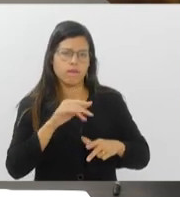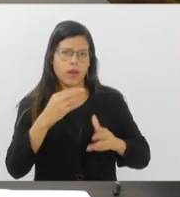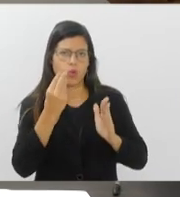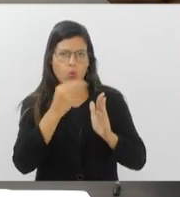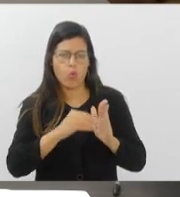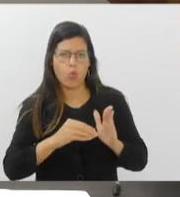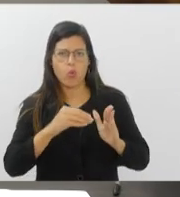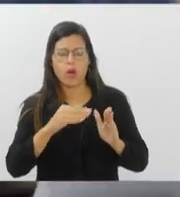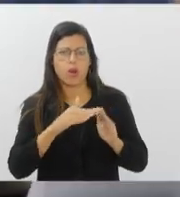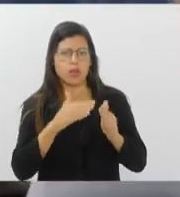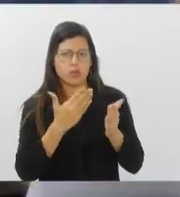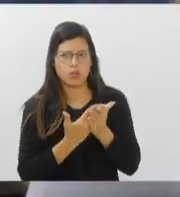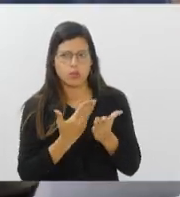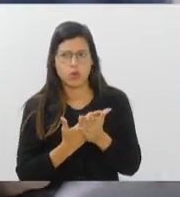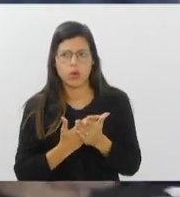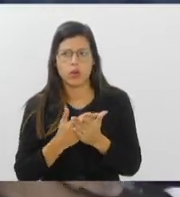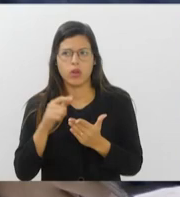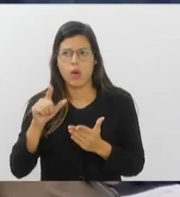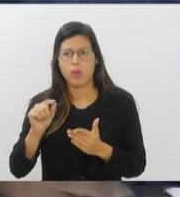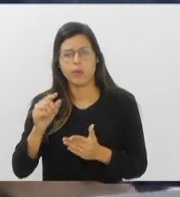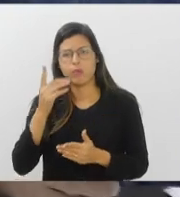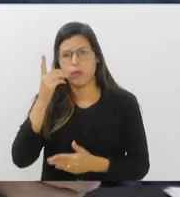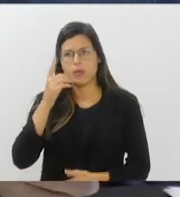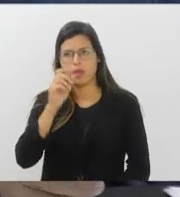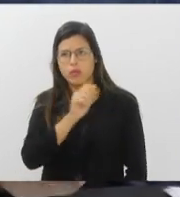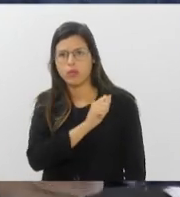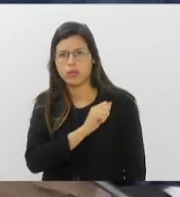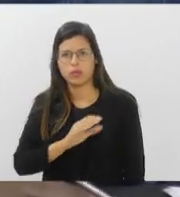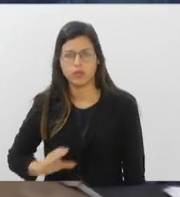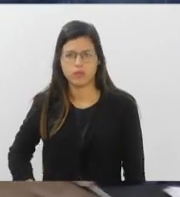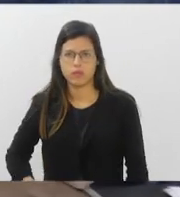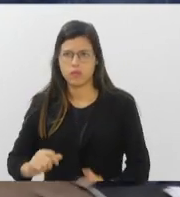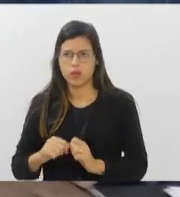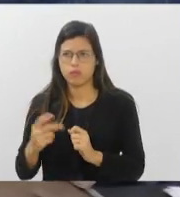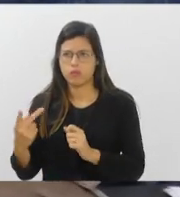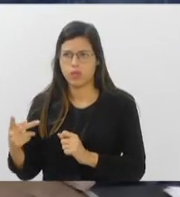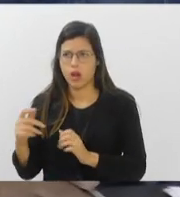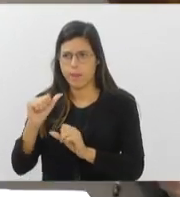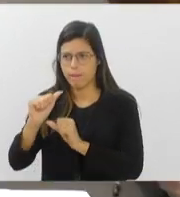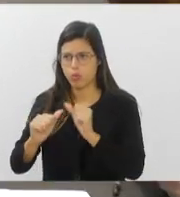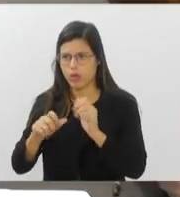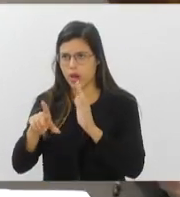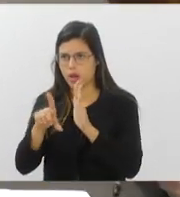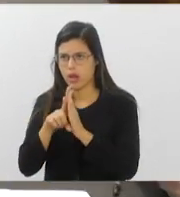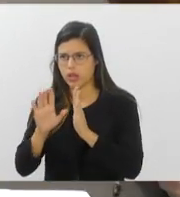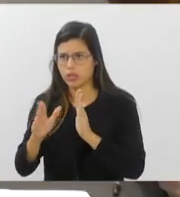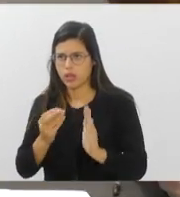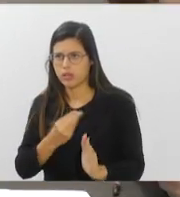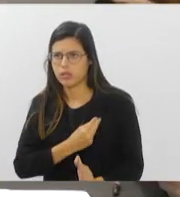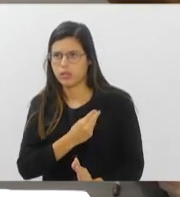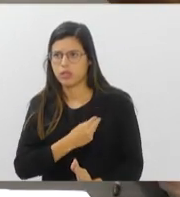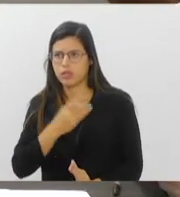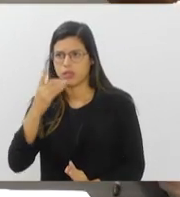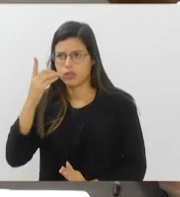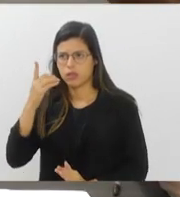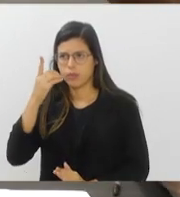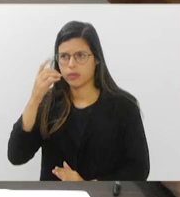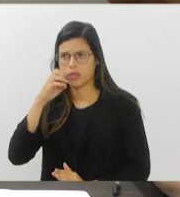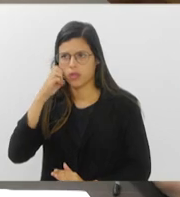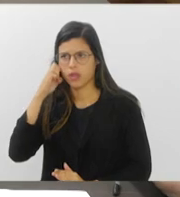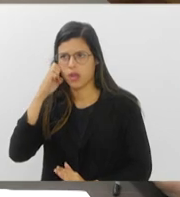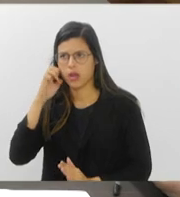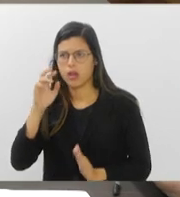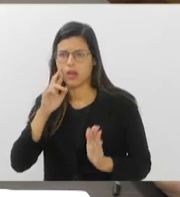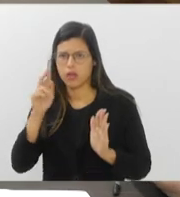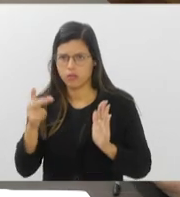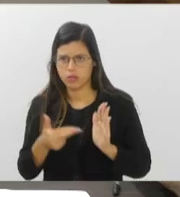que o Andrezinho Siciliano faz no dele. É. Tudo bem. Aí altera a lei já existente. É, então, vou designar a deputada Élica relatora. Pode mexer no